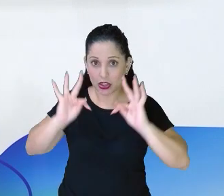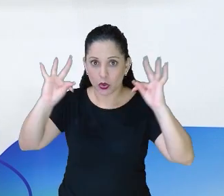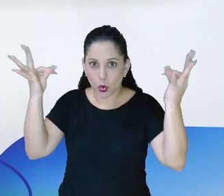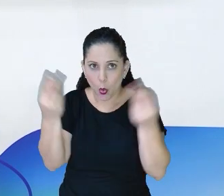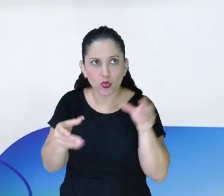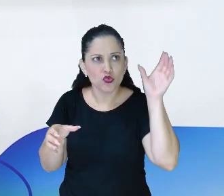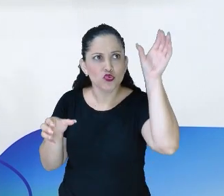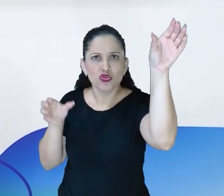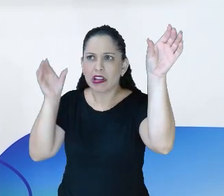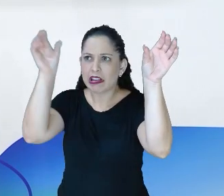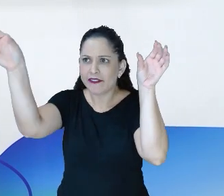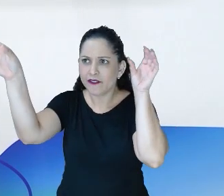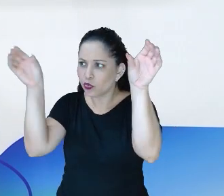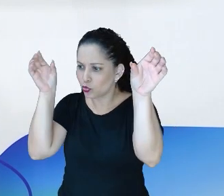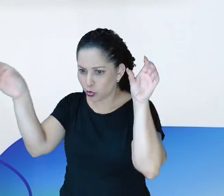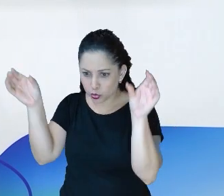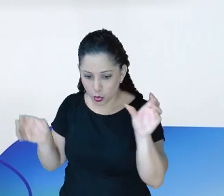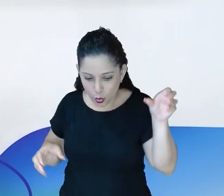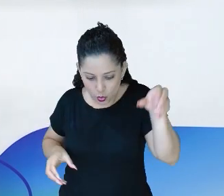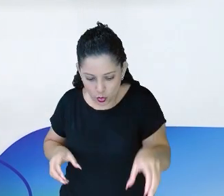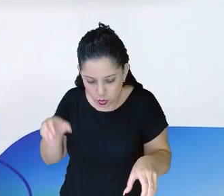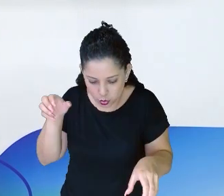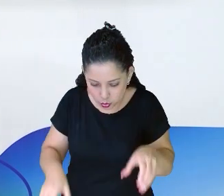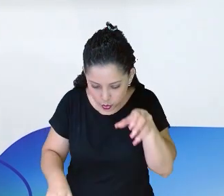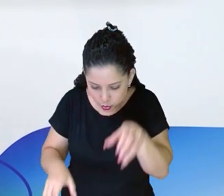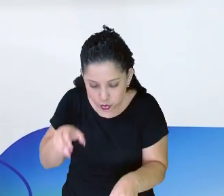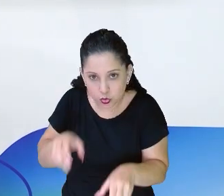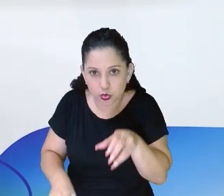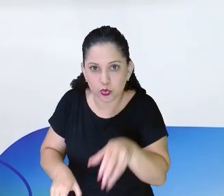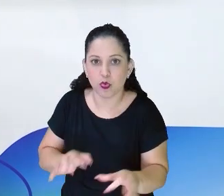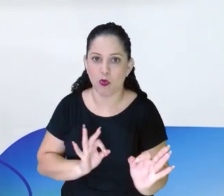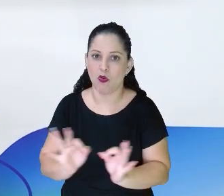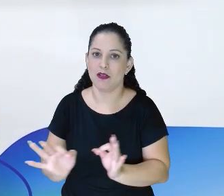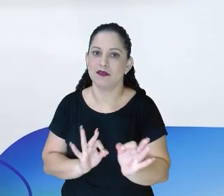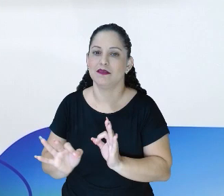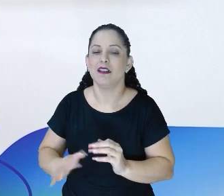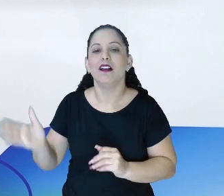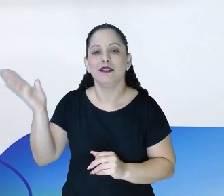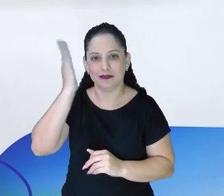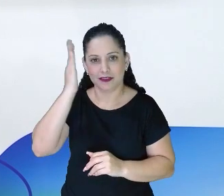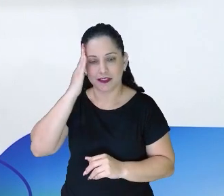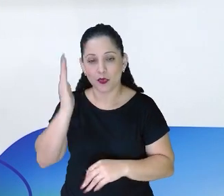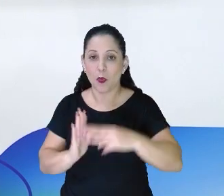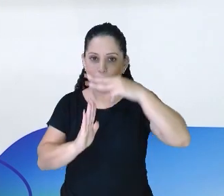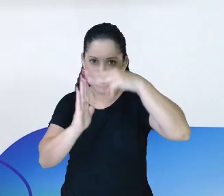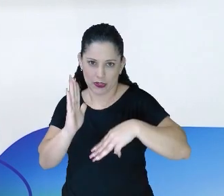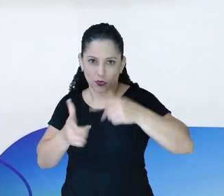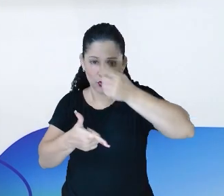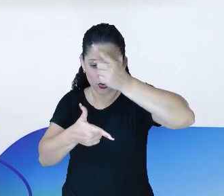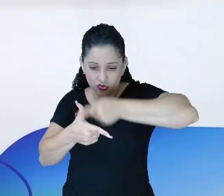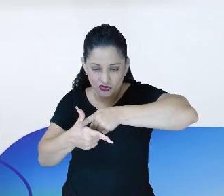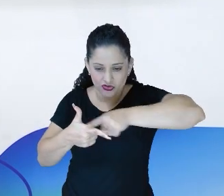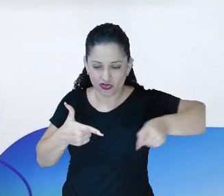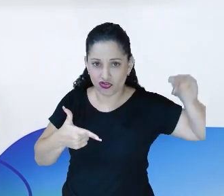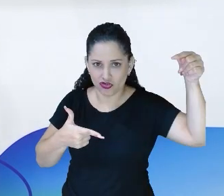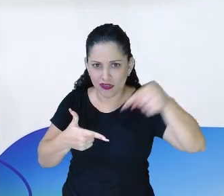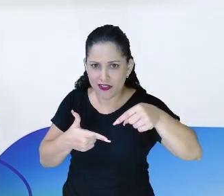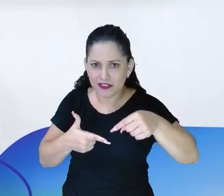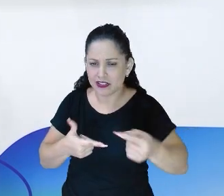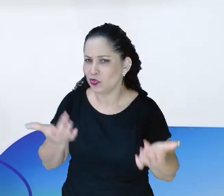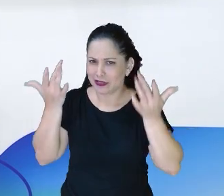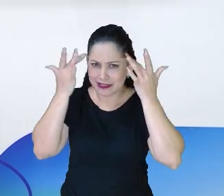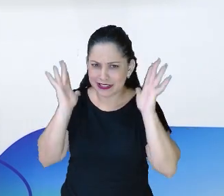esses livros. Entenderam o porquê do método chave? Professora, não entendi. Não tem